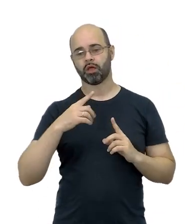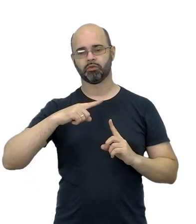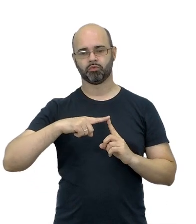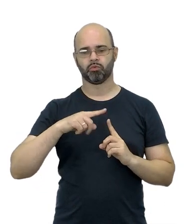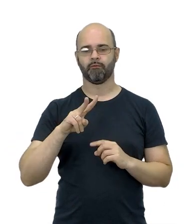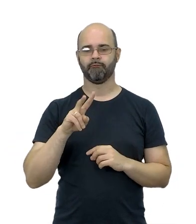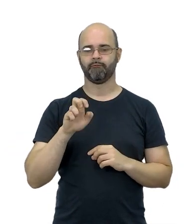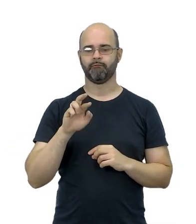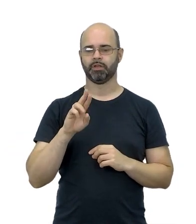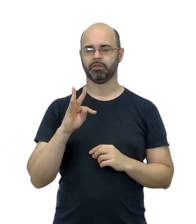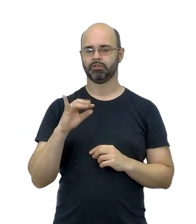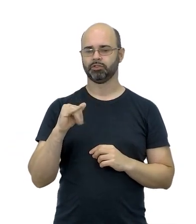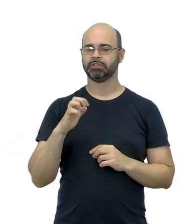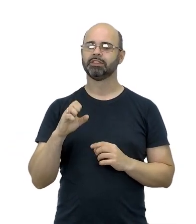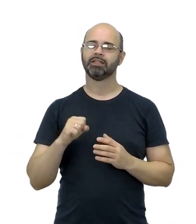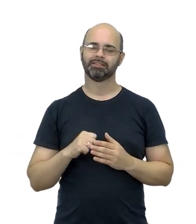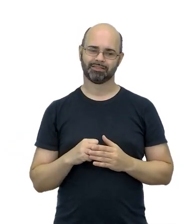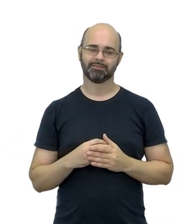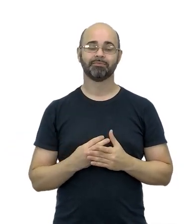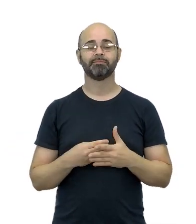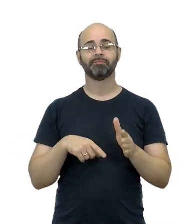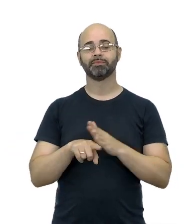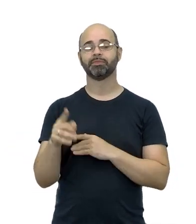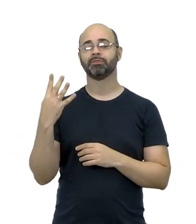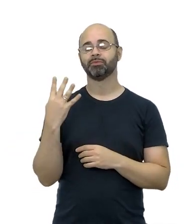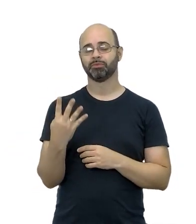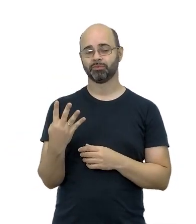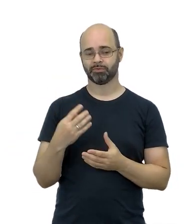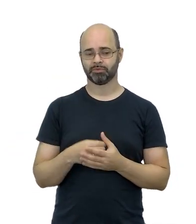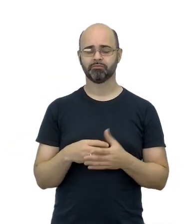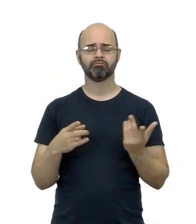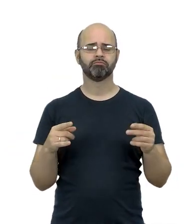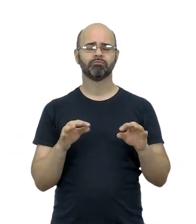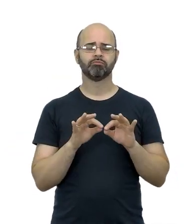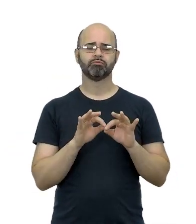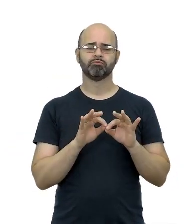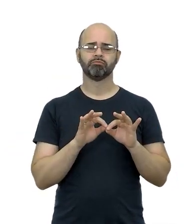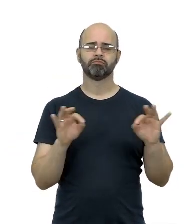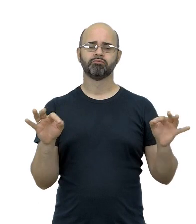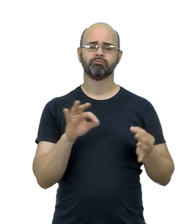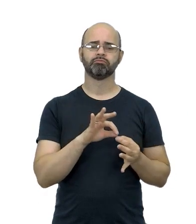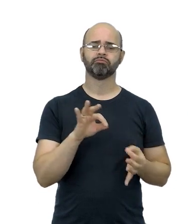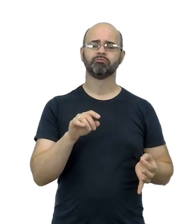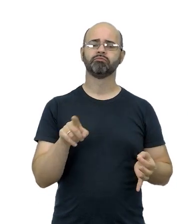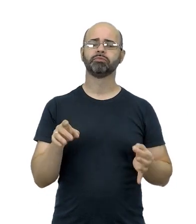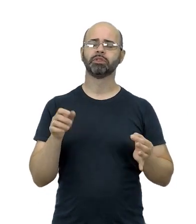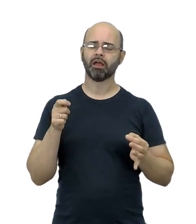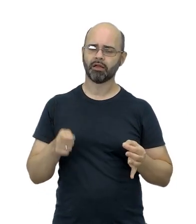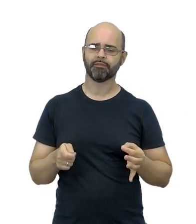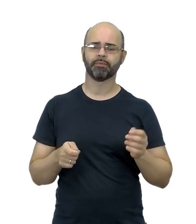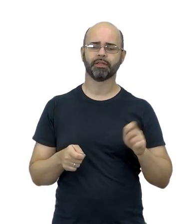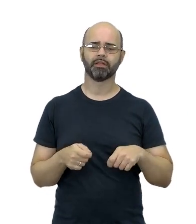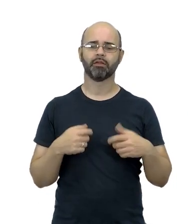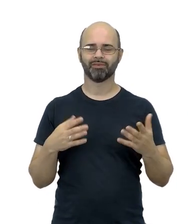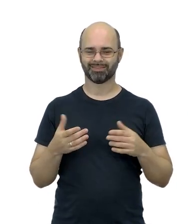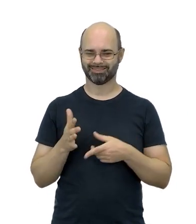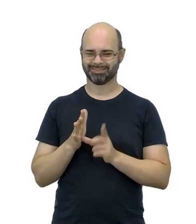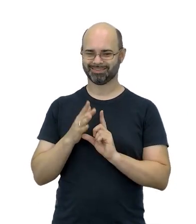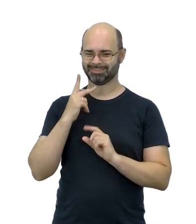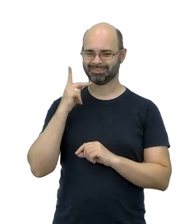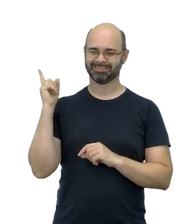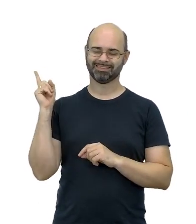E na questão C, o que você pode afirmar sobre o comprimento da figura 1? É interessante que é aquilo que a Suzete estava mostrando lá